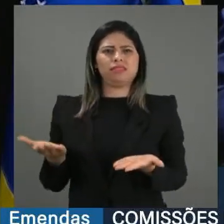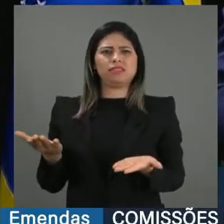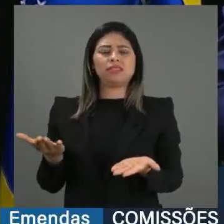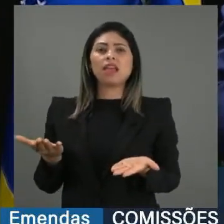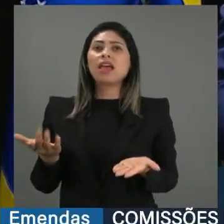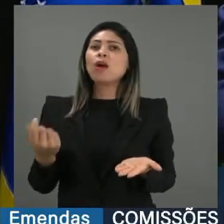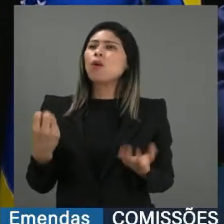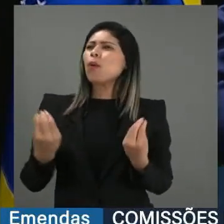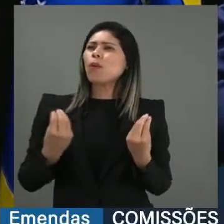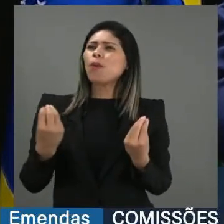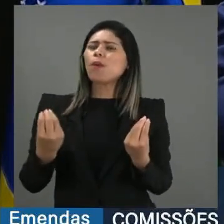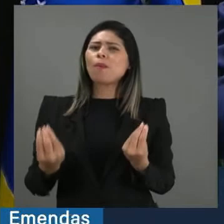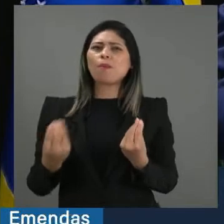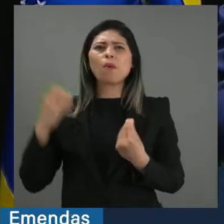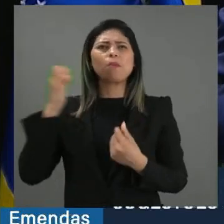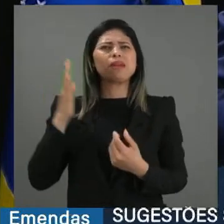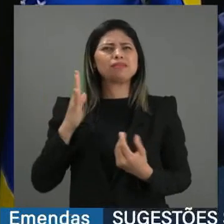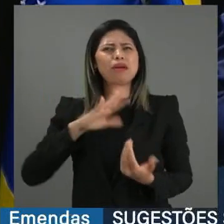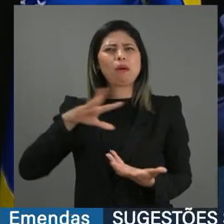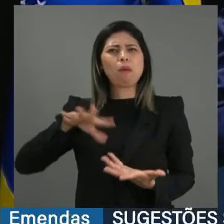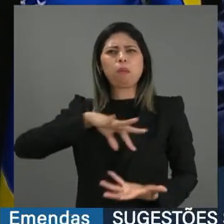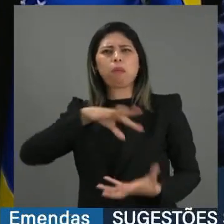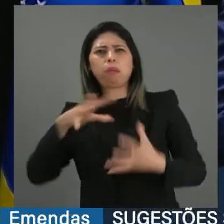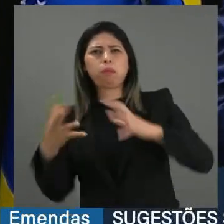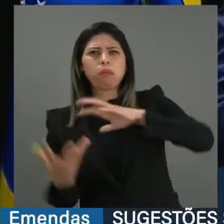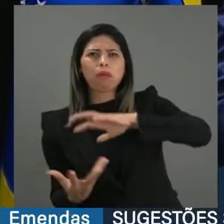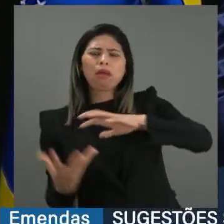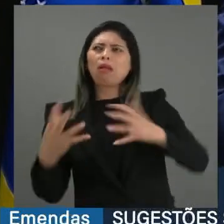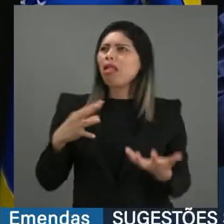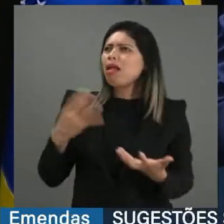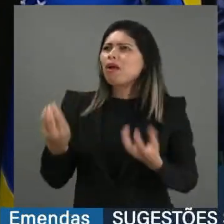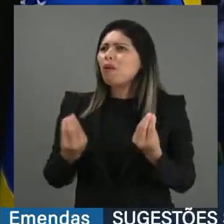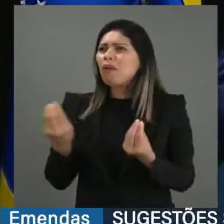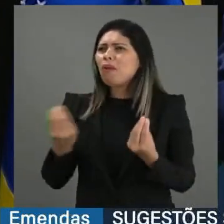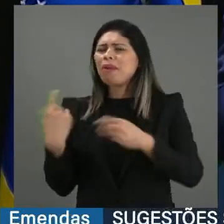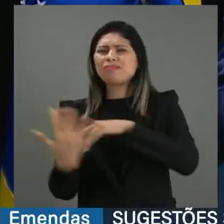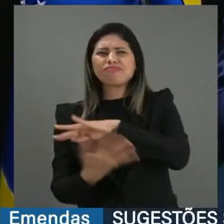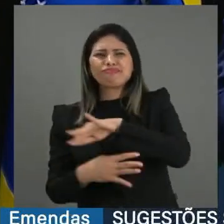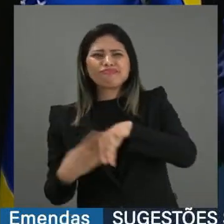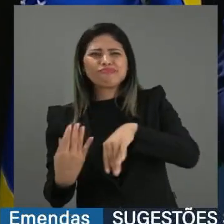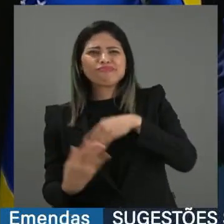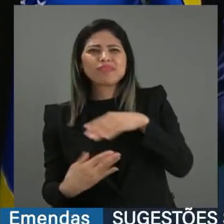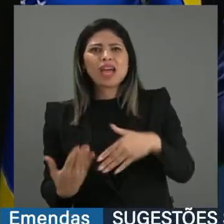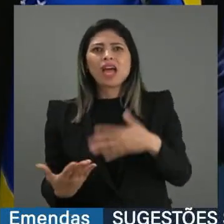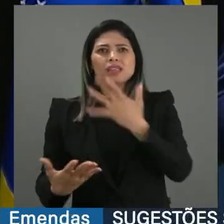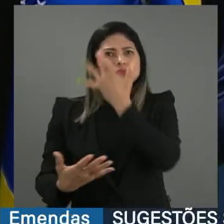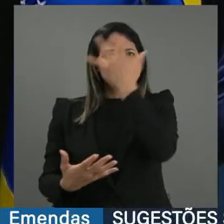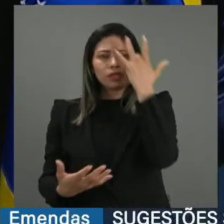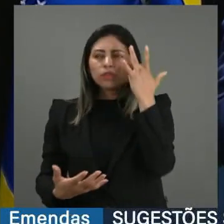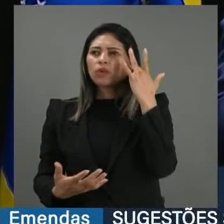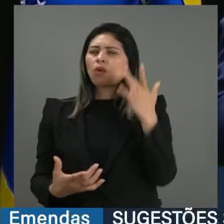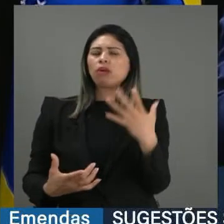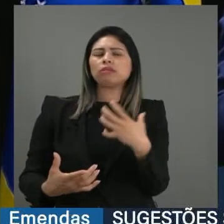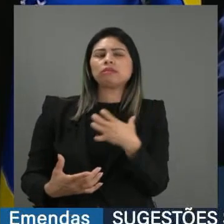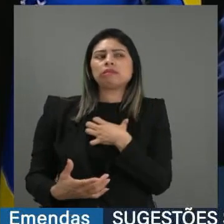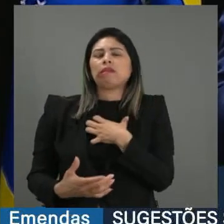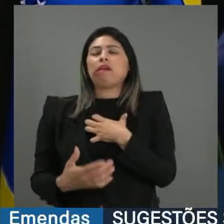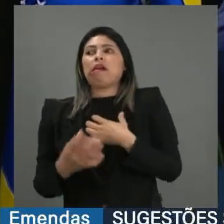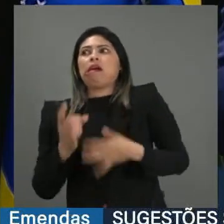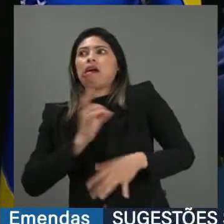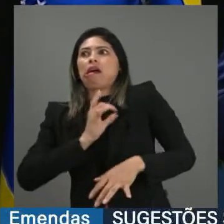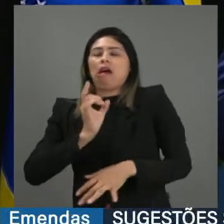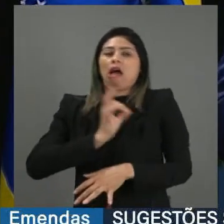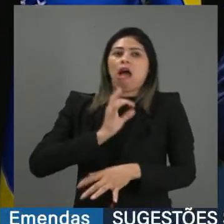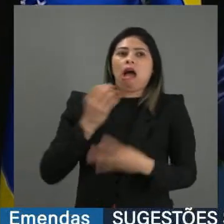de cabeça para baixo. Os donos do poder, com medo de críticas